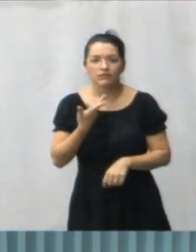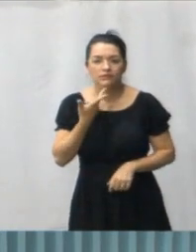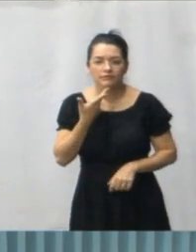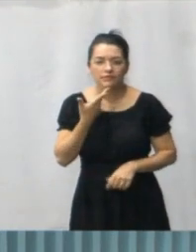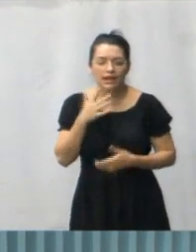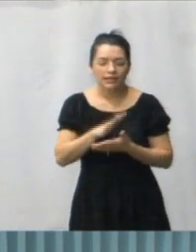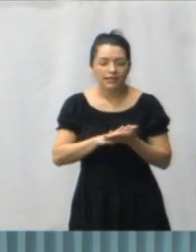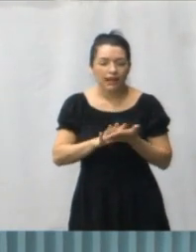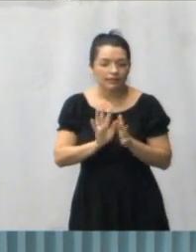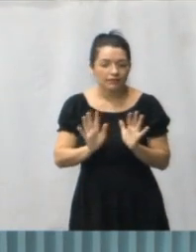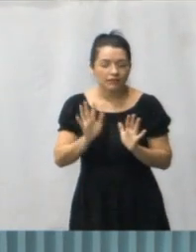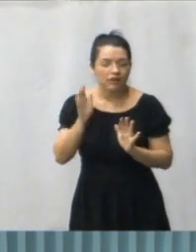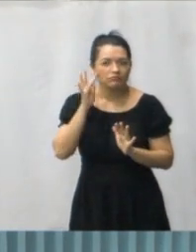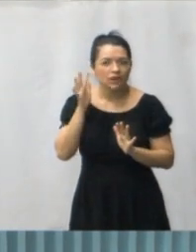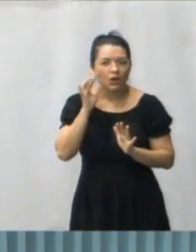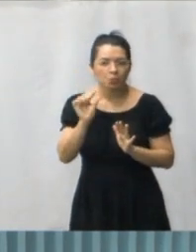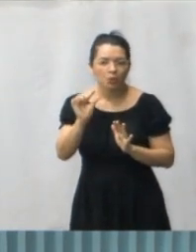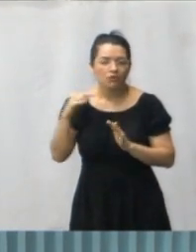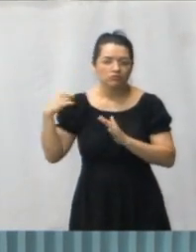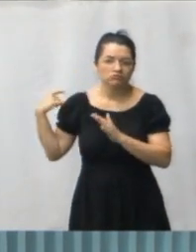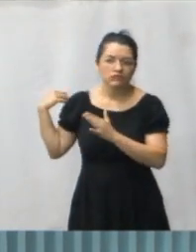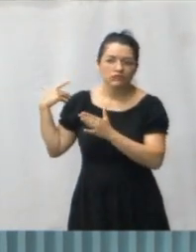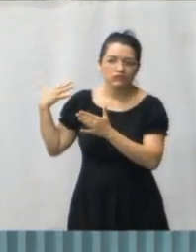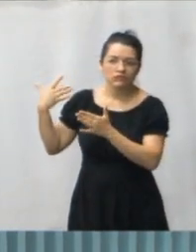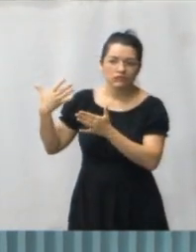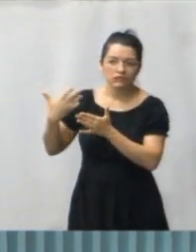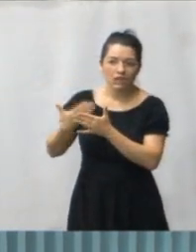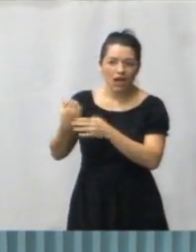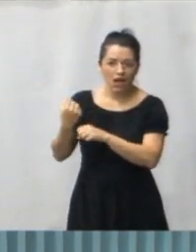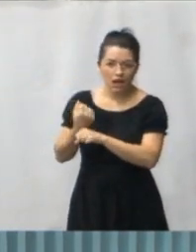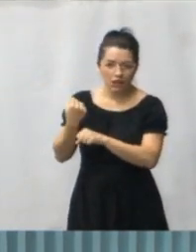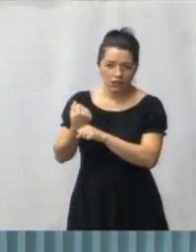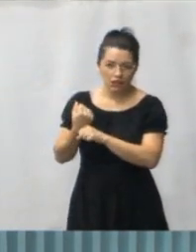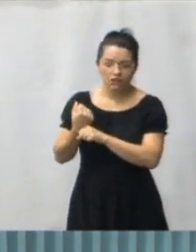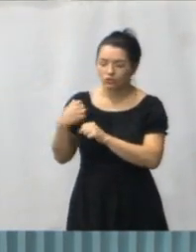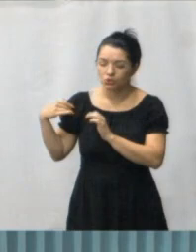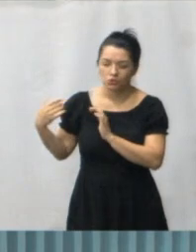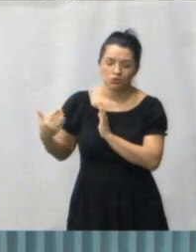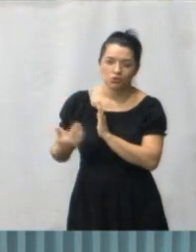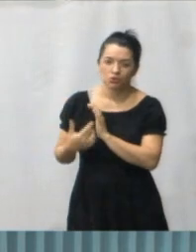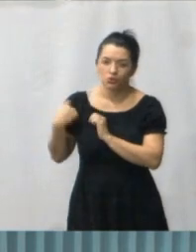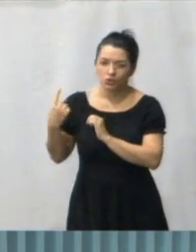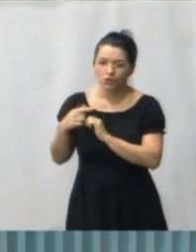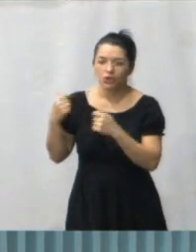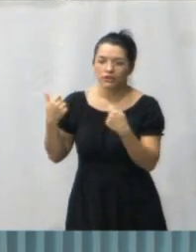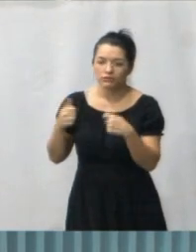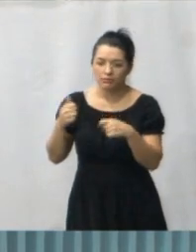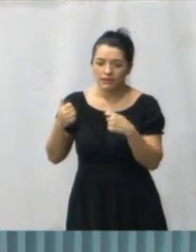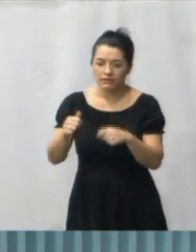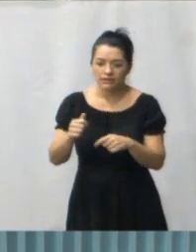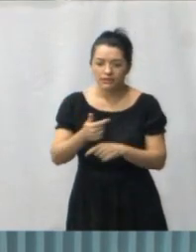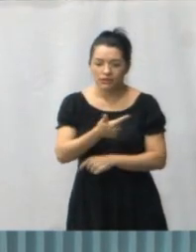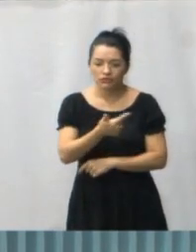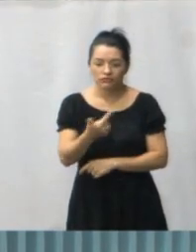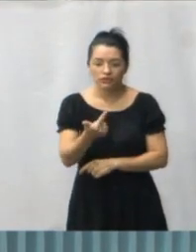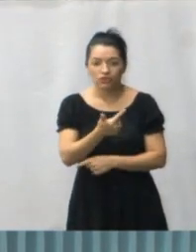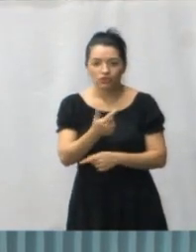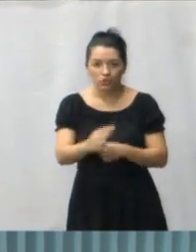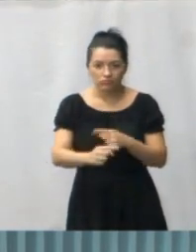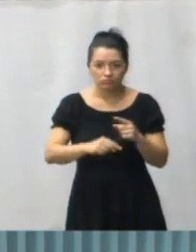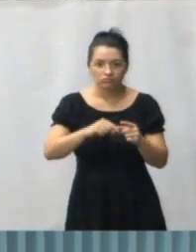do ano todo, fiz reflexão do que nós devemos fazer para 2022. E a gente inicia o